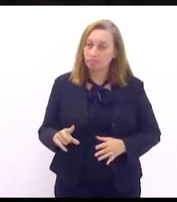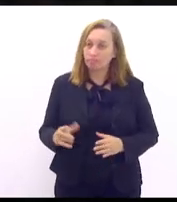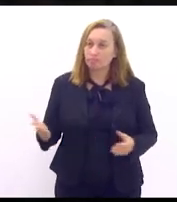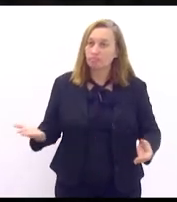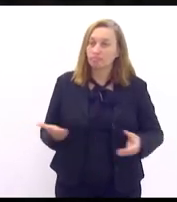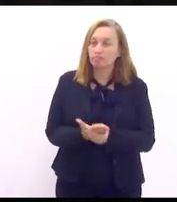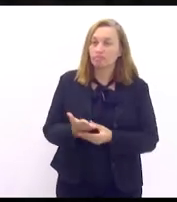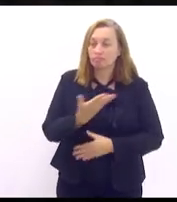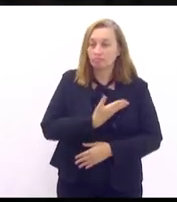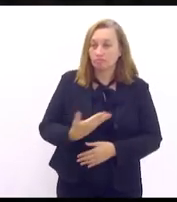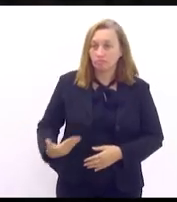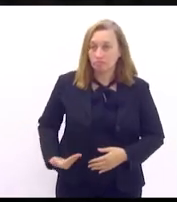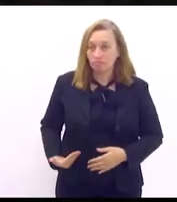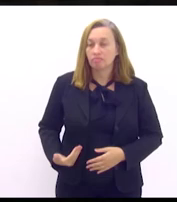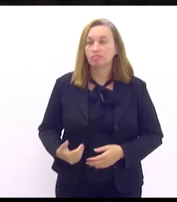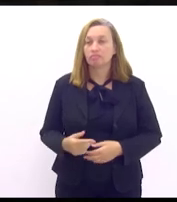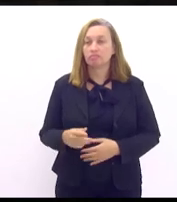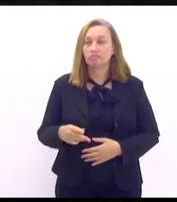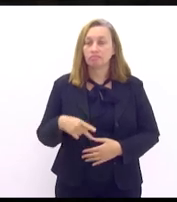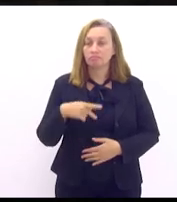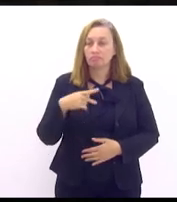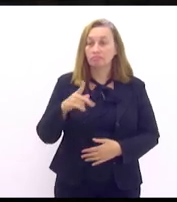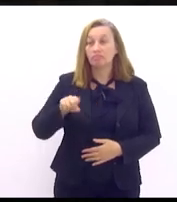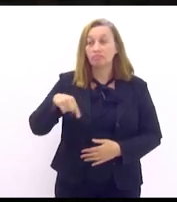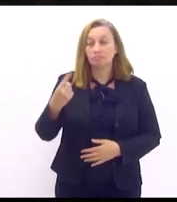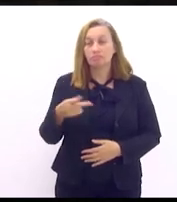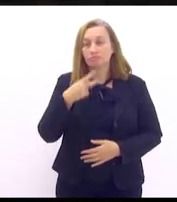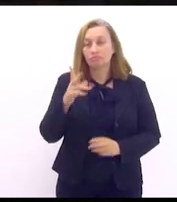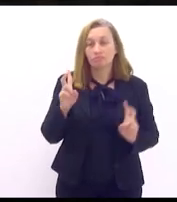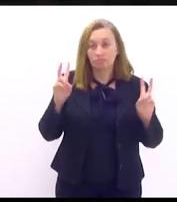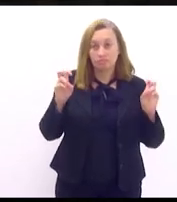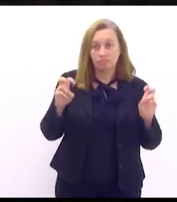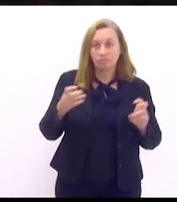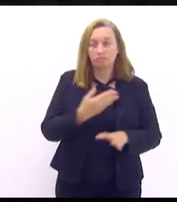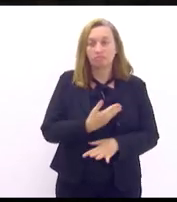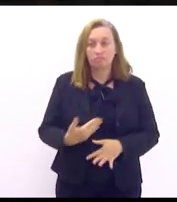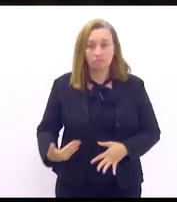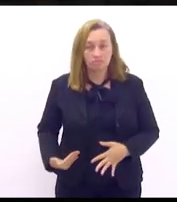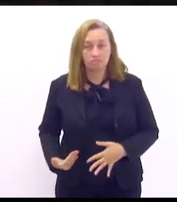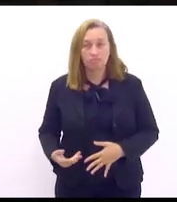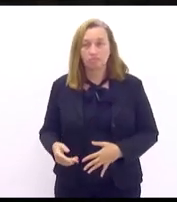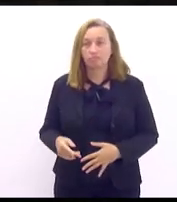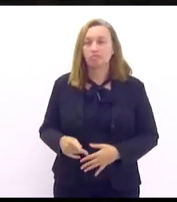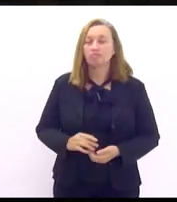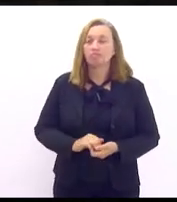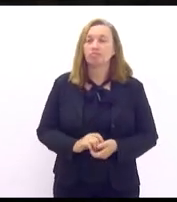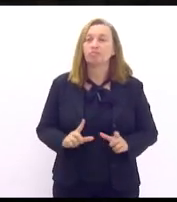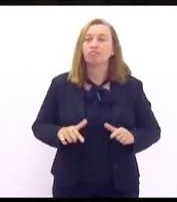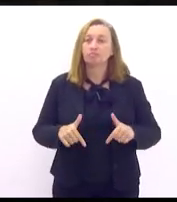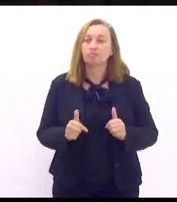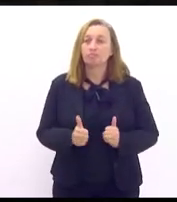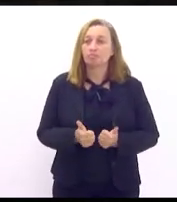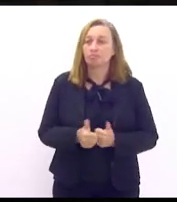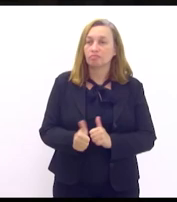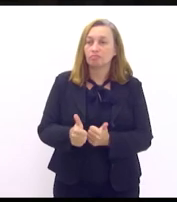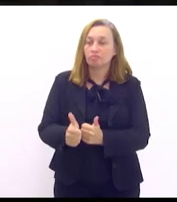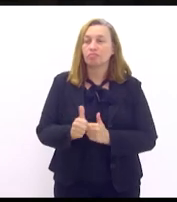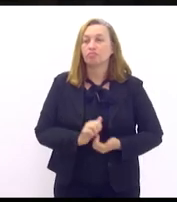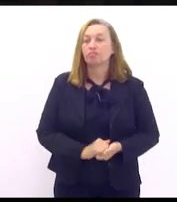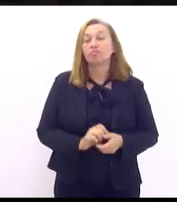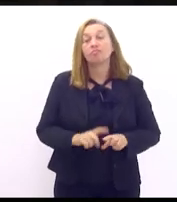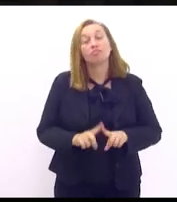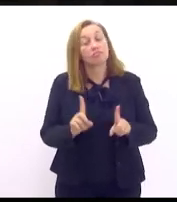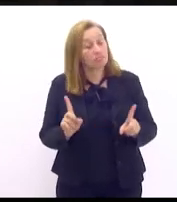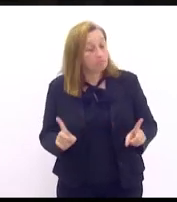pelo governador, me tornei réu, vou falar em breve sobre isso, que é assim como o governador trata a oposição, perseguindo,